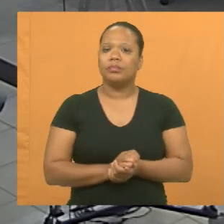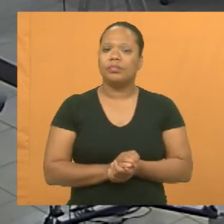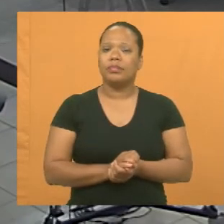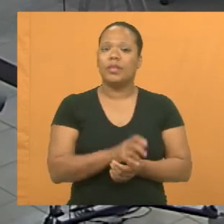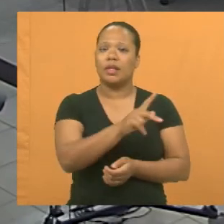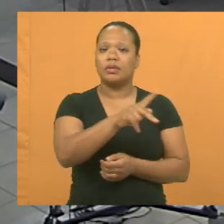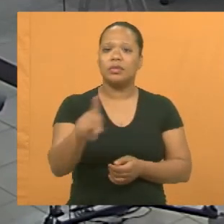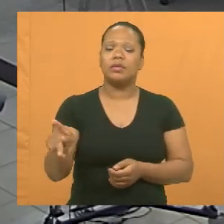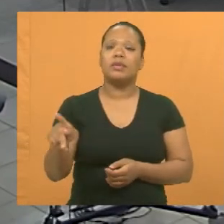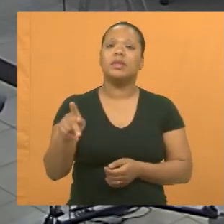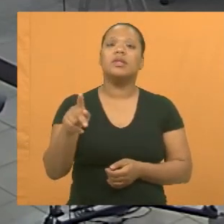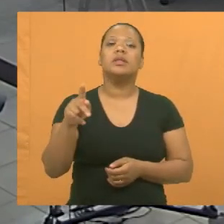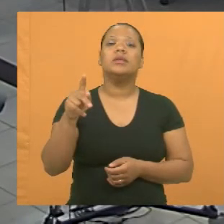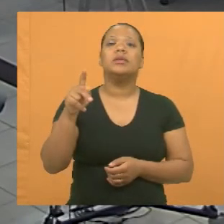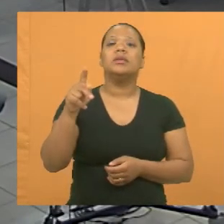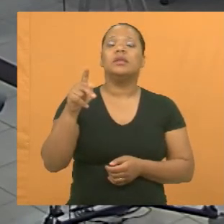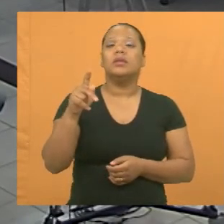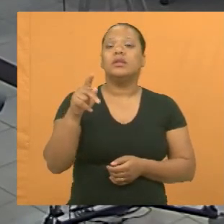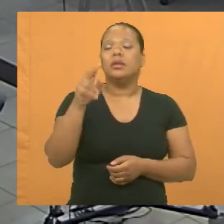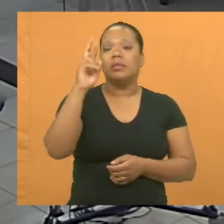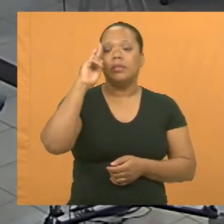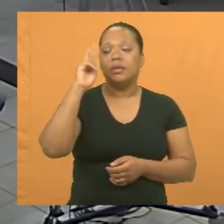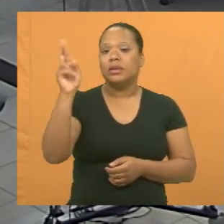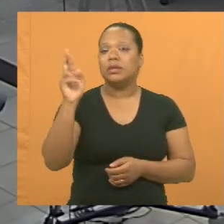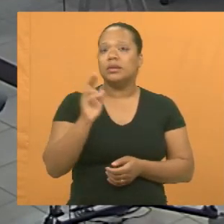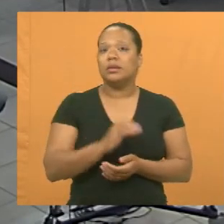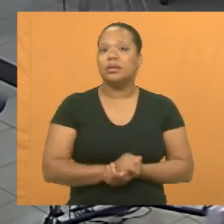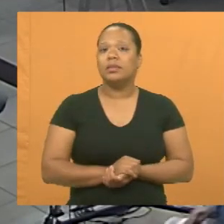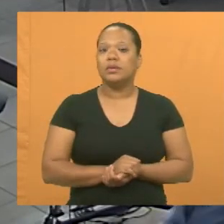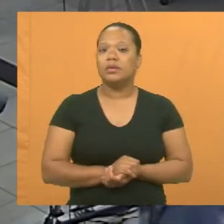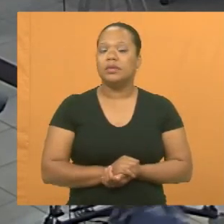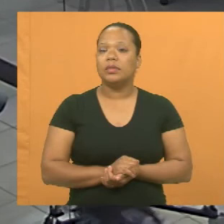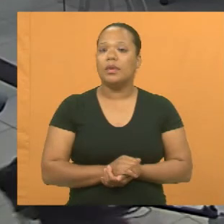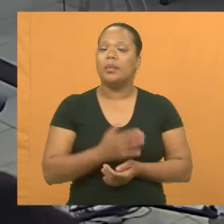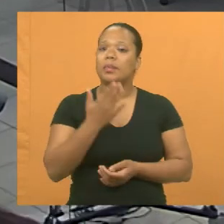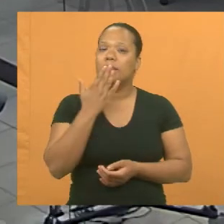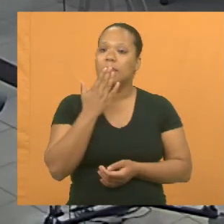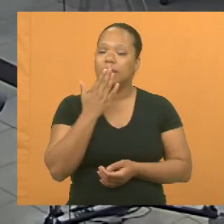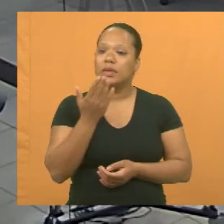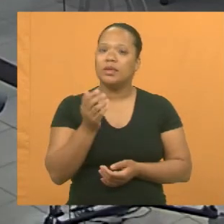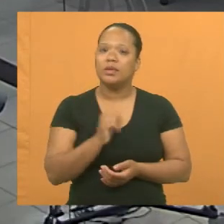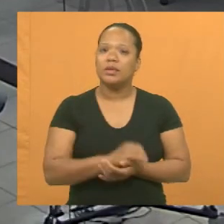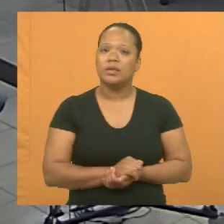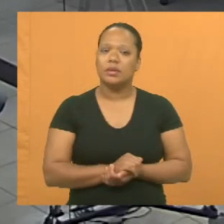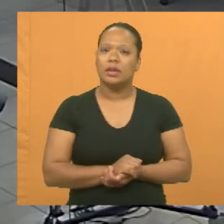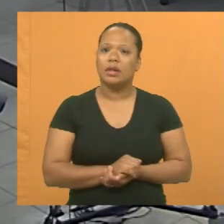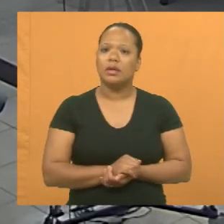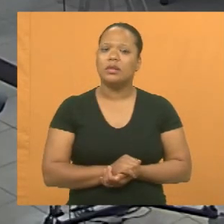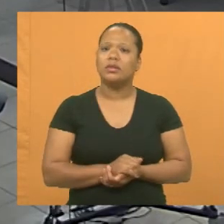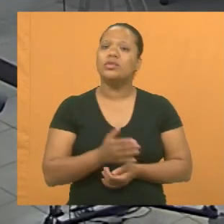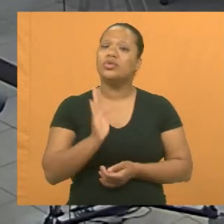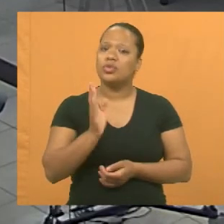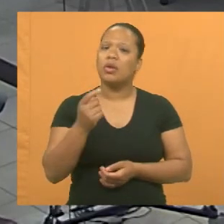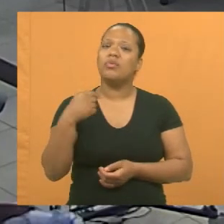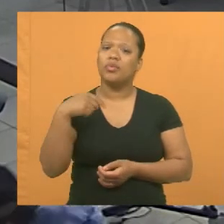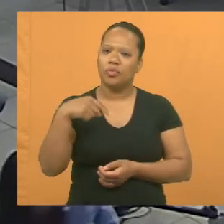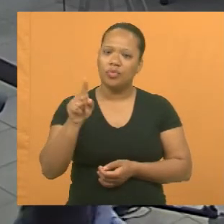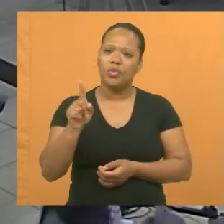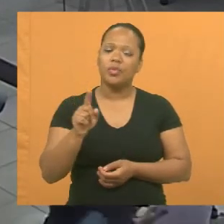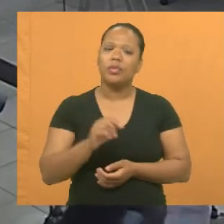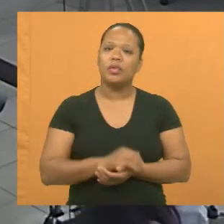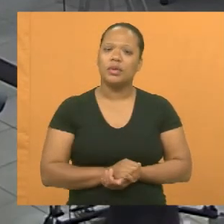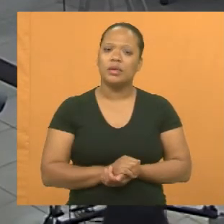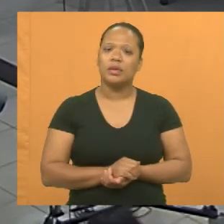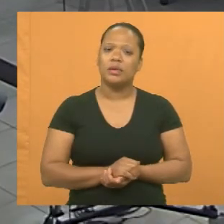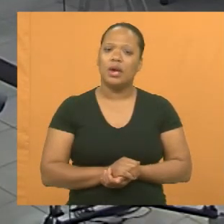Senhorita presidente, eu também queria contribuir com o vereador Valmir. E ali realmente a gente também já teve naquele local, Valmir, eu acho que